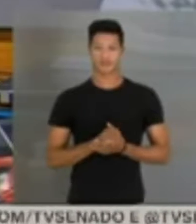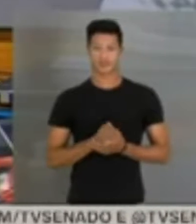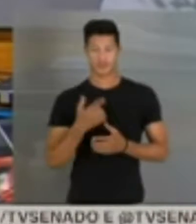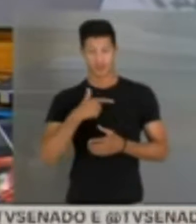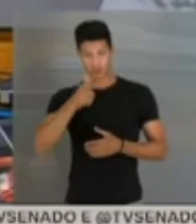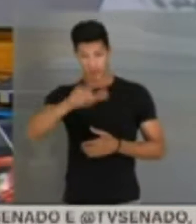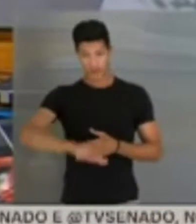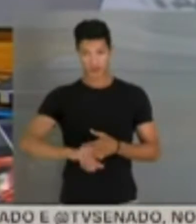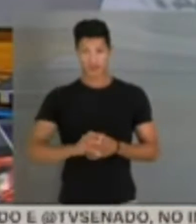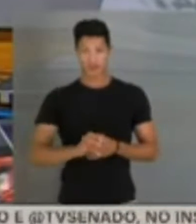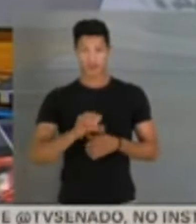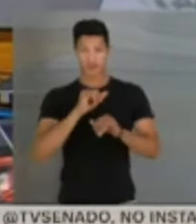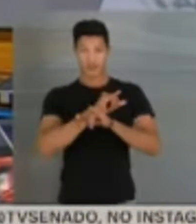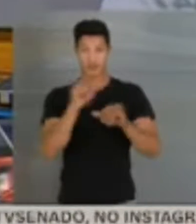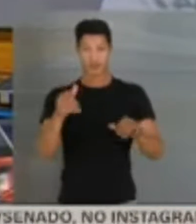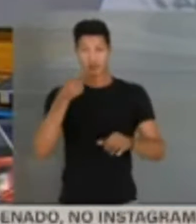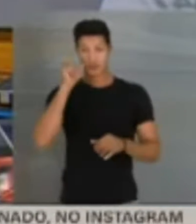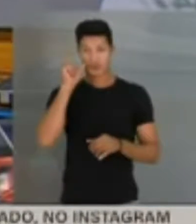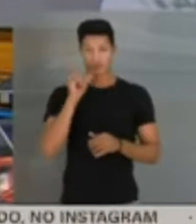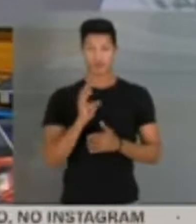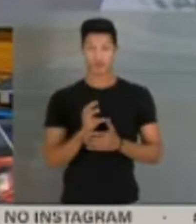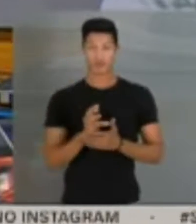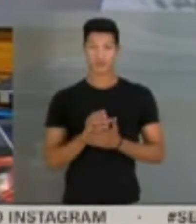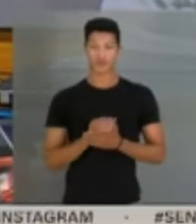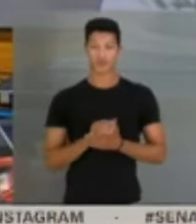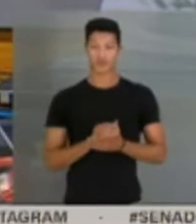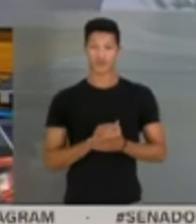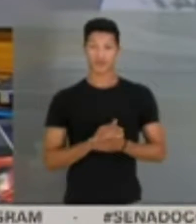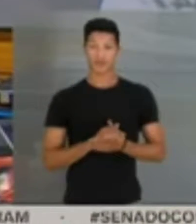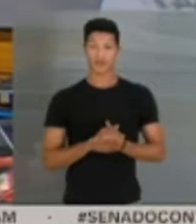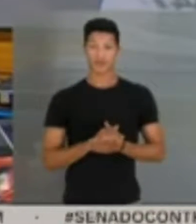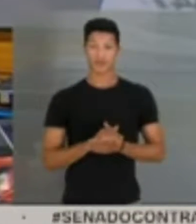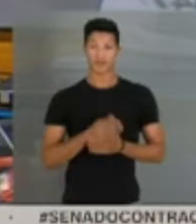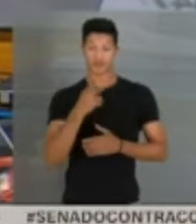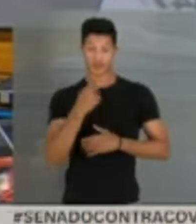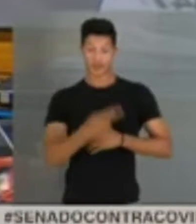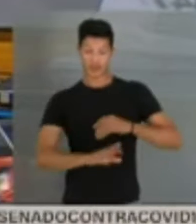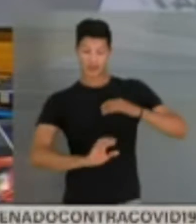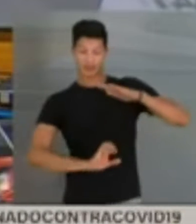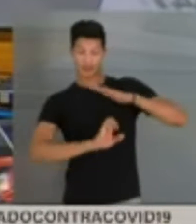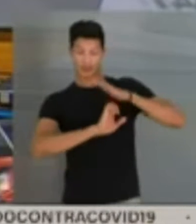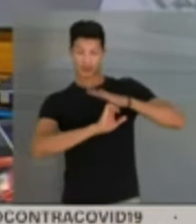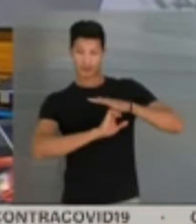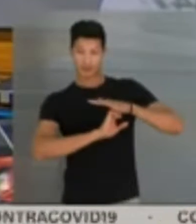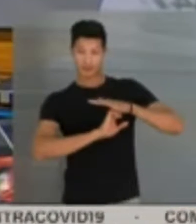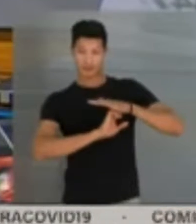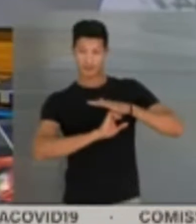vou repetir o que disse ontem. Essa empresa